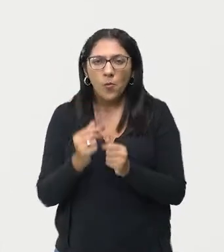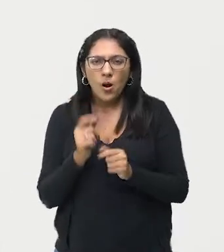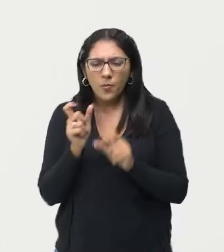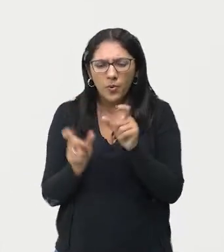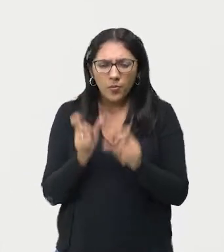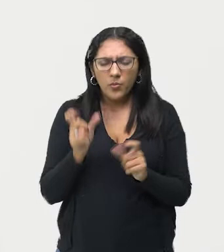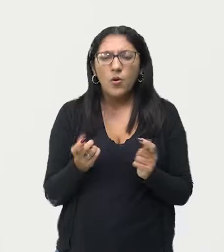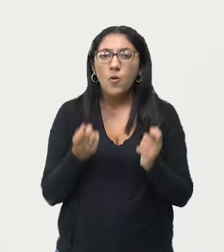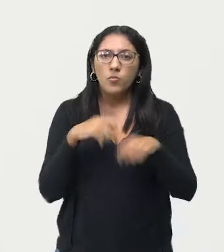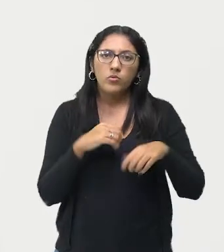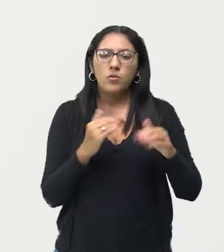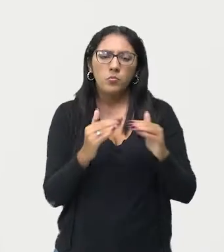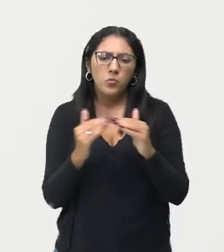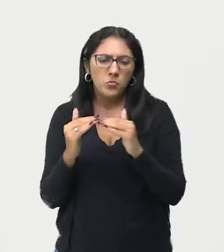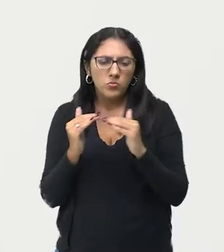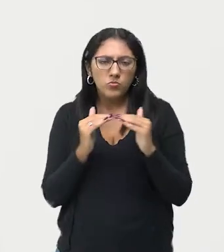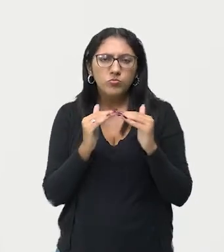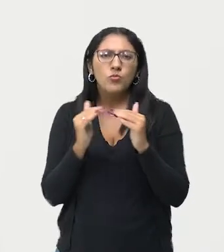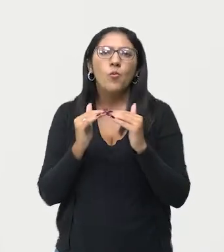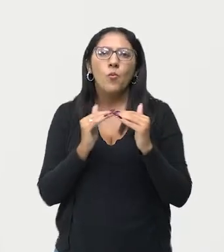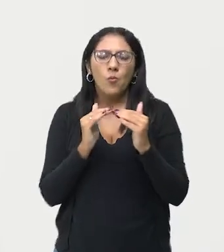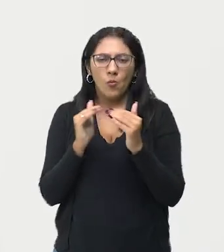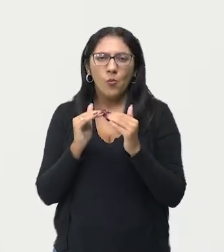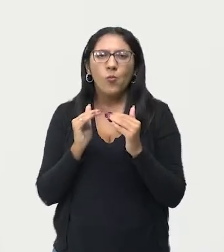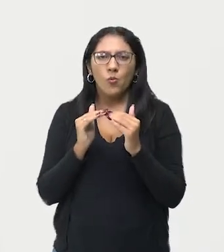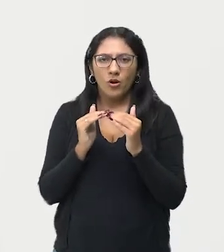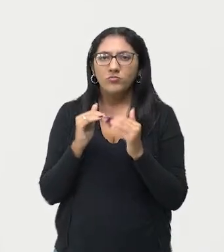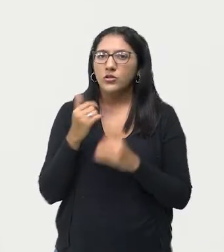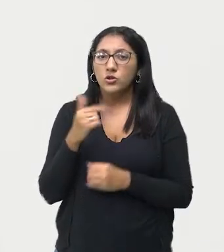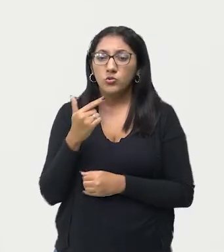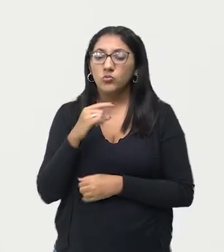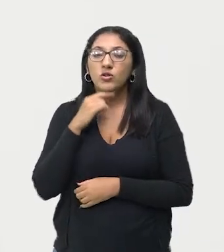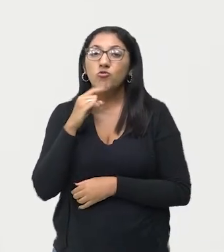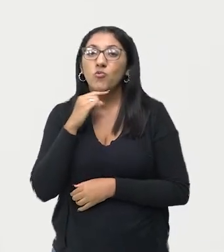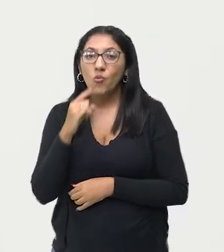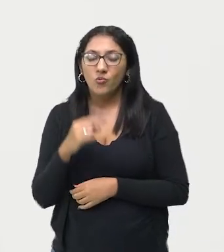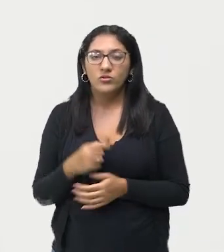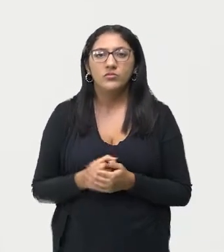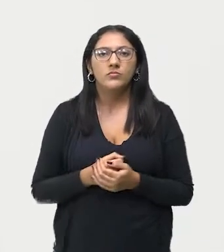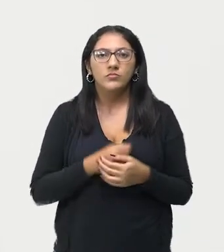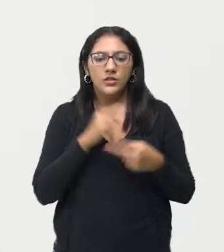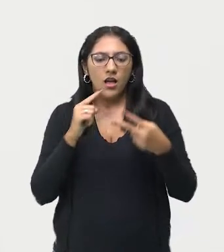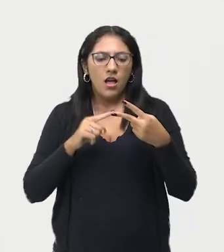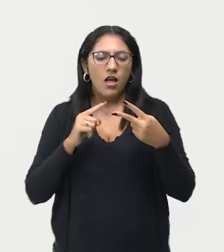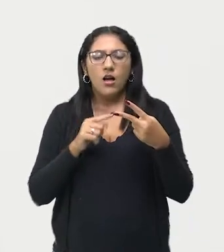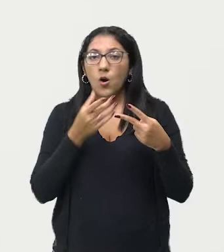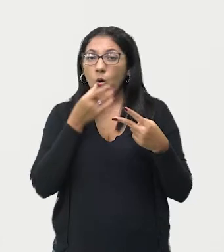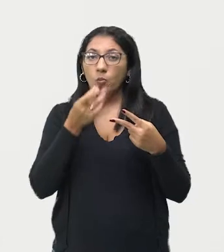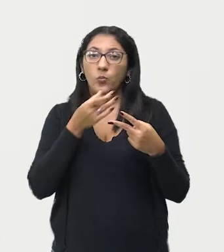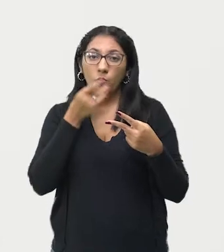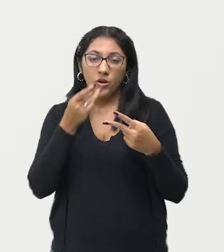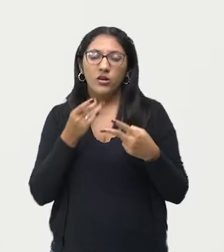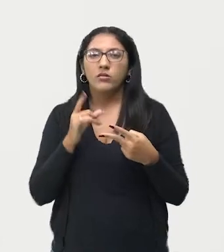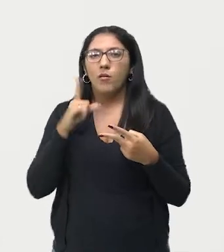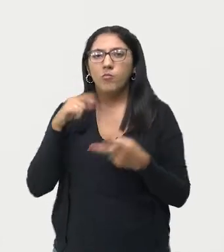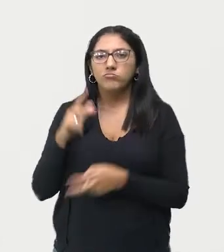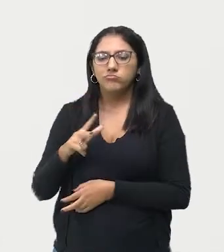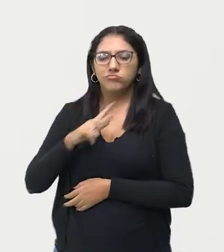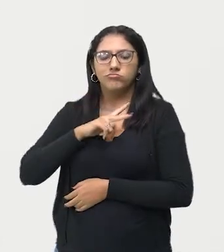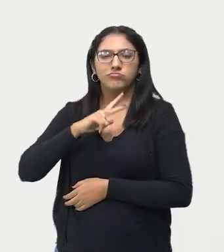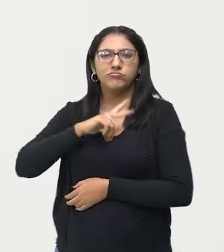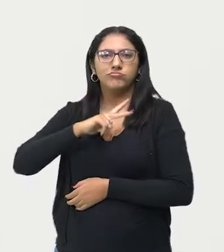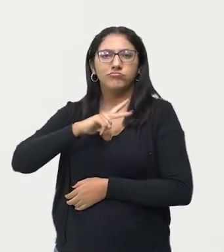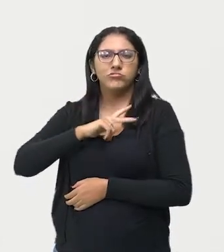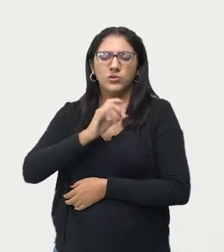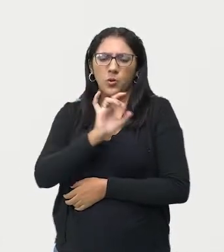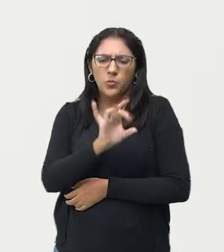ser comprovado e que a ocorrência não se põe em dúvida, a opinião é um modo